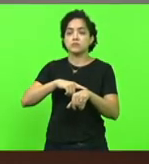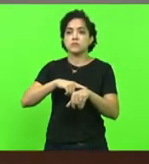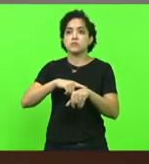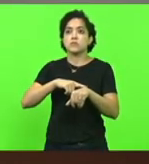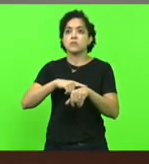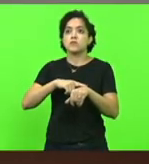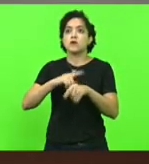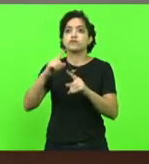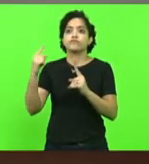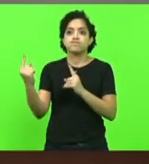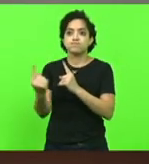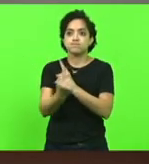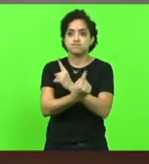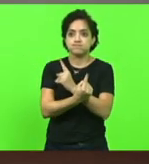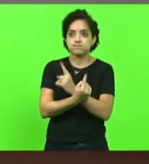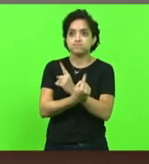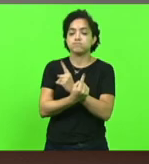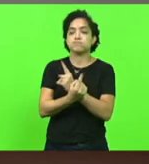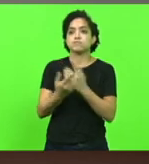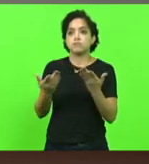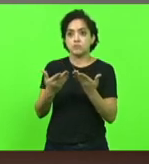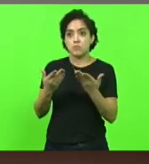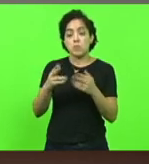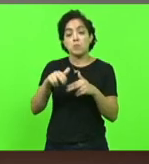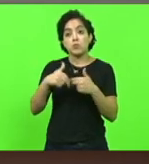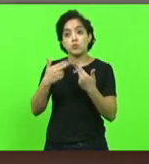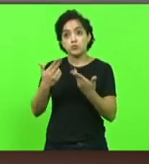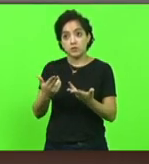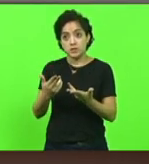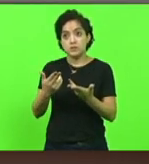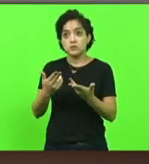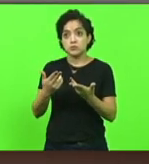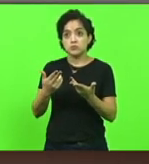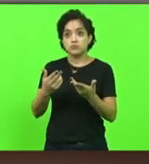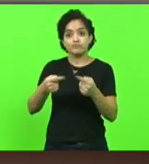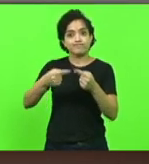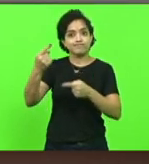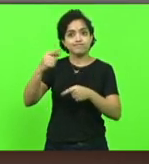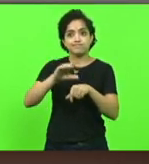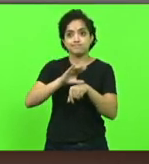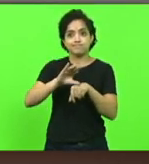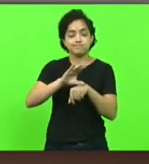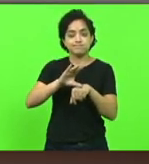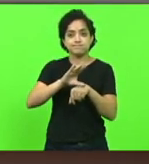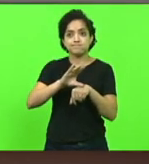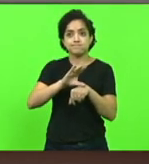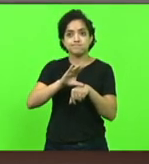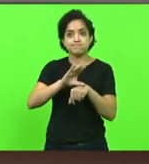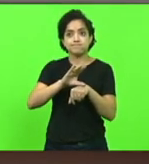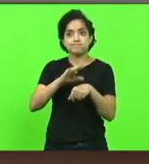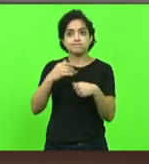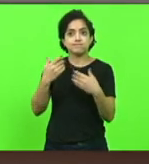Então, por isso que eu vou votar para retirar esse artigo, porque, além de inconstitucional, é, no mínimo,